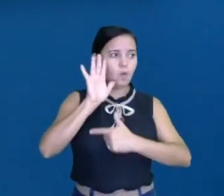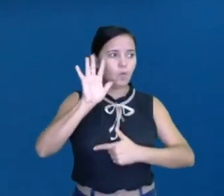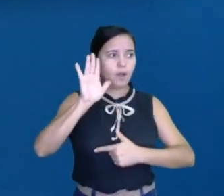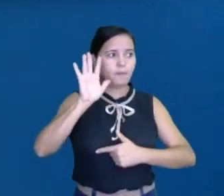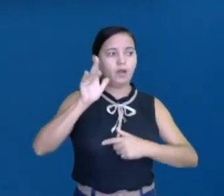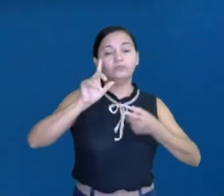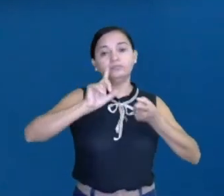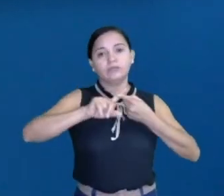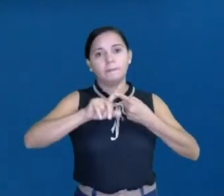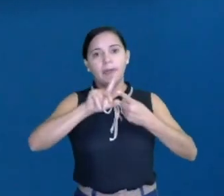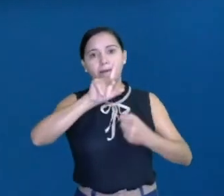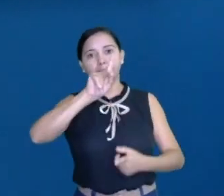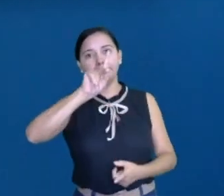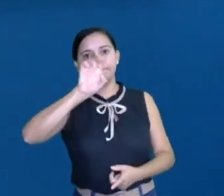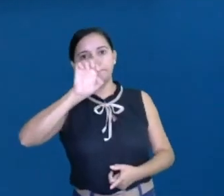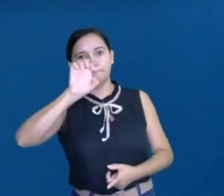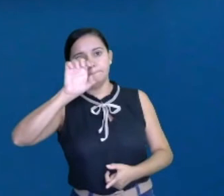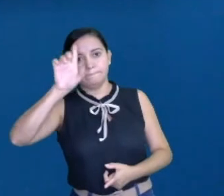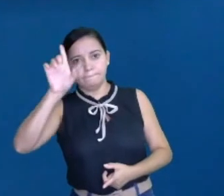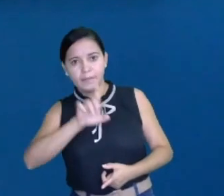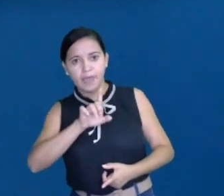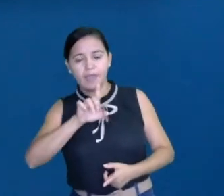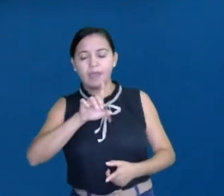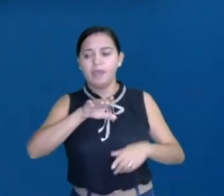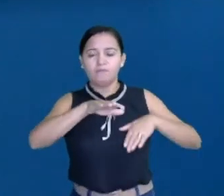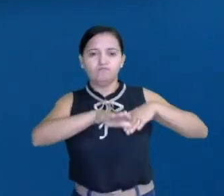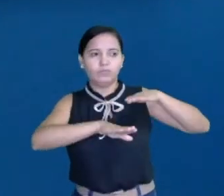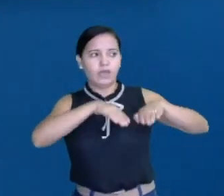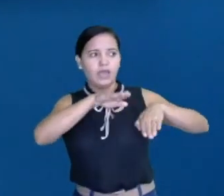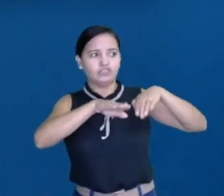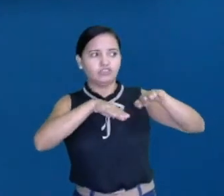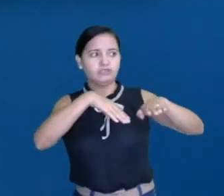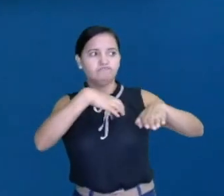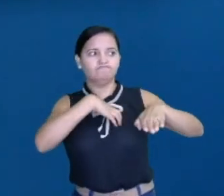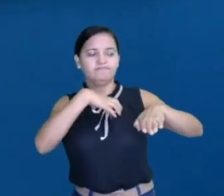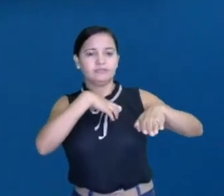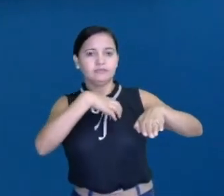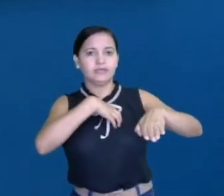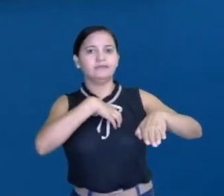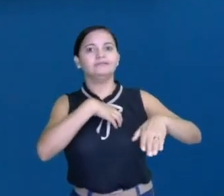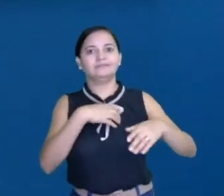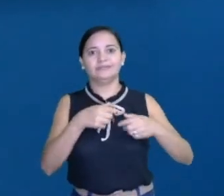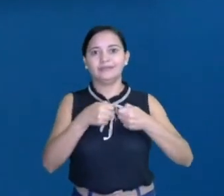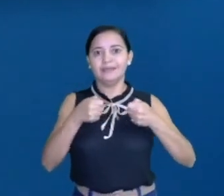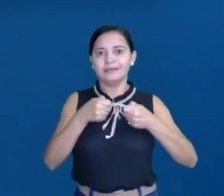são acessórios aos músculos que ligam eles aos ossos e prendem esses tendões.